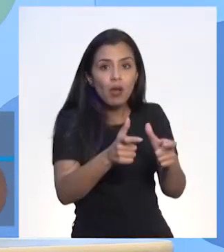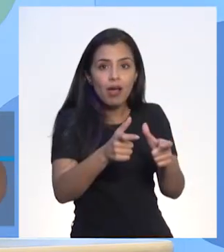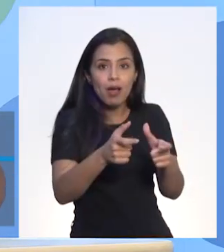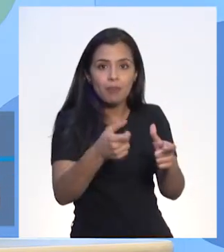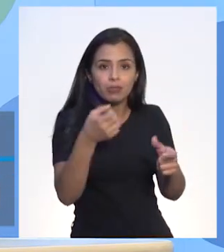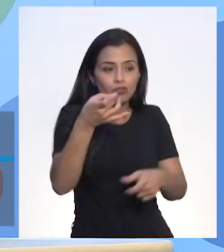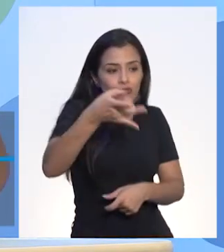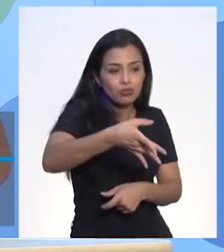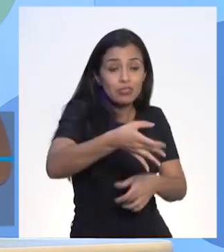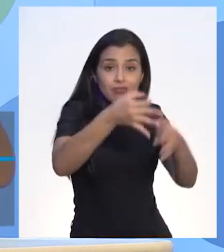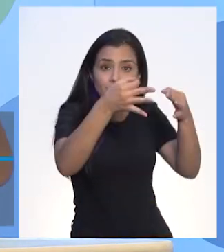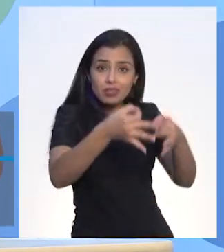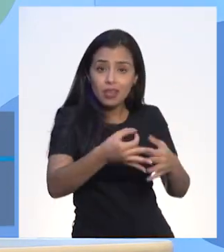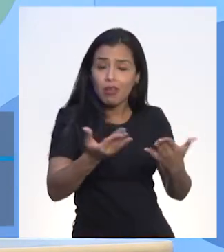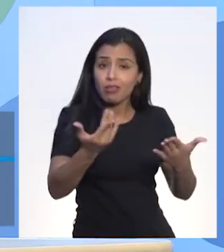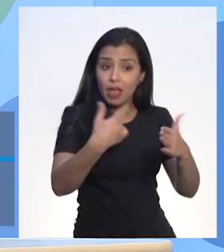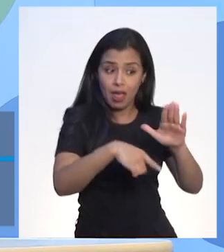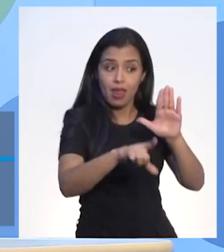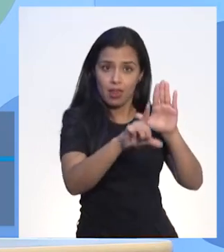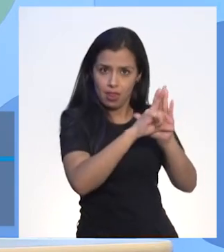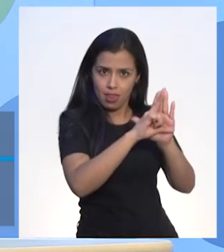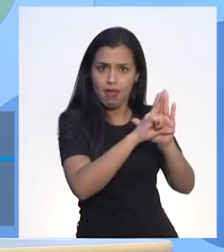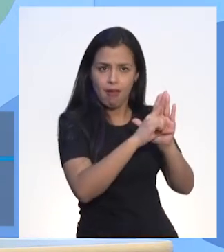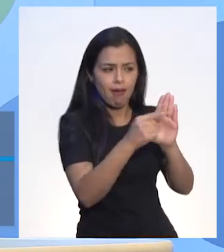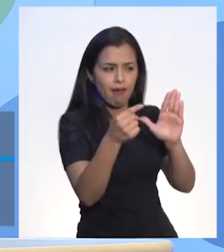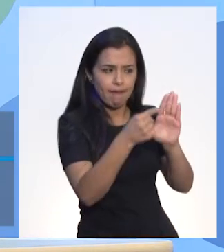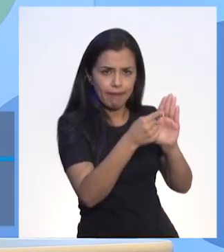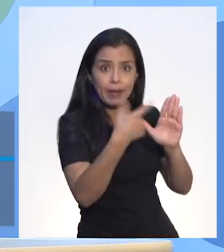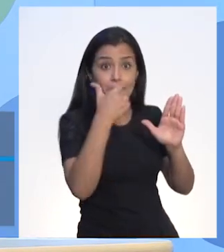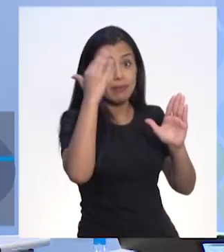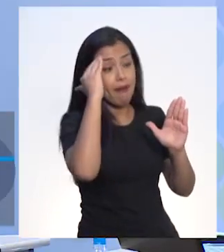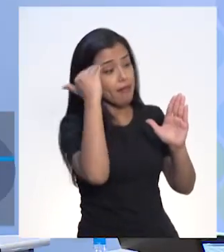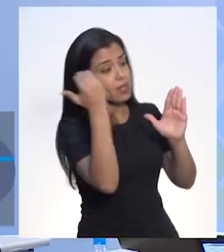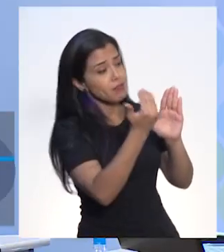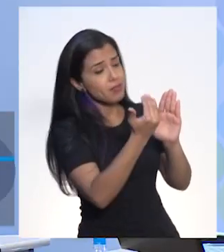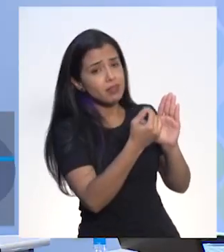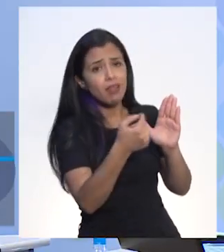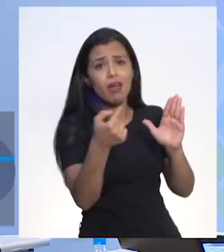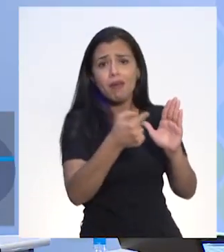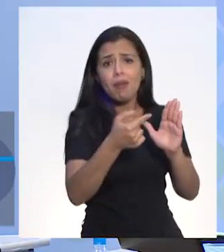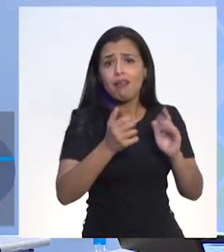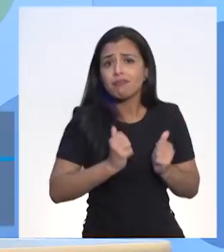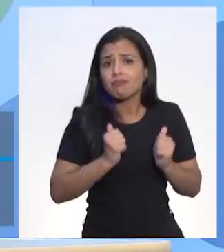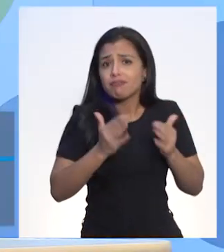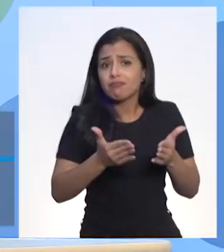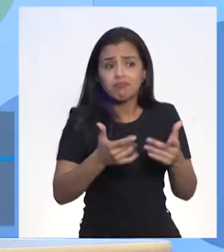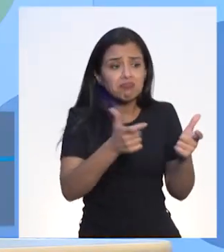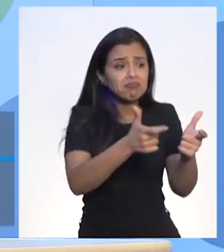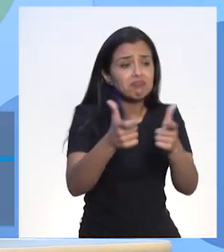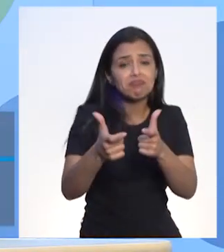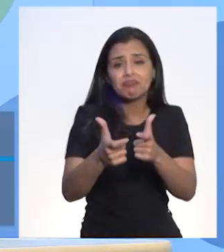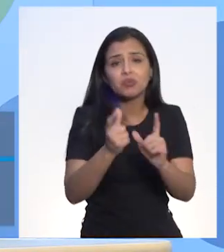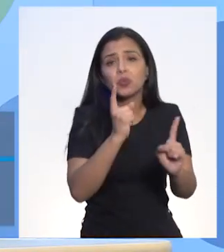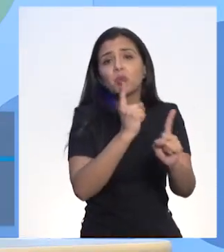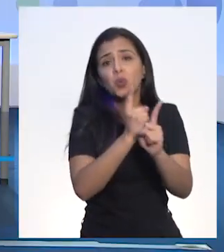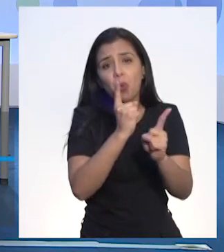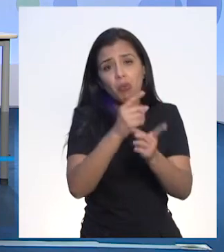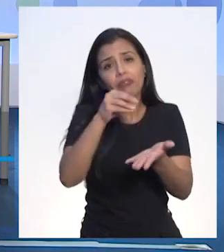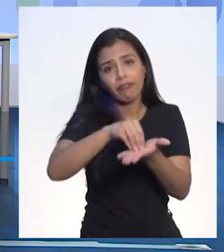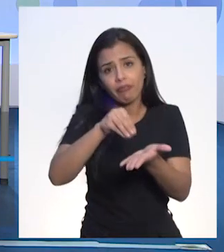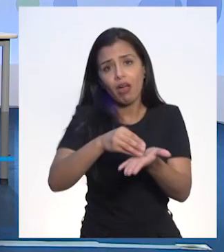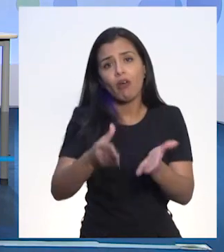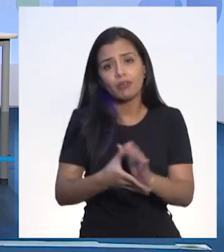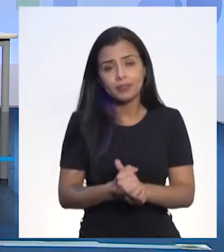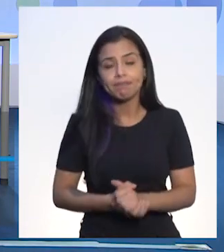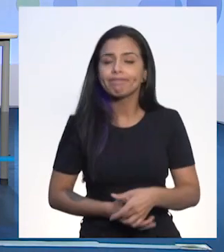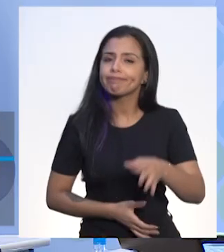coisa da lei de descartes, que é tão exemplo para muitos países, na aplicabilidade a gente sente falta, né, professor? Exatamente. Por